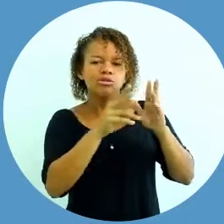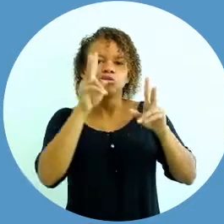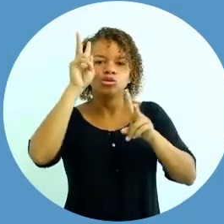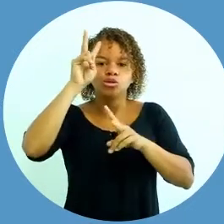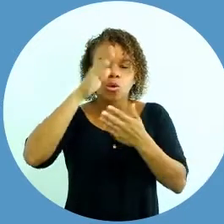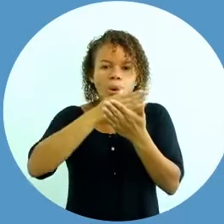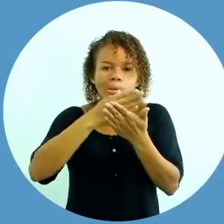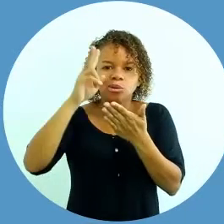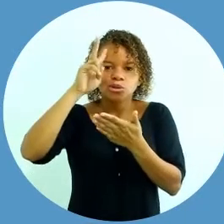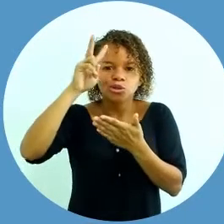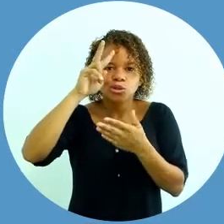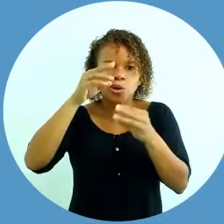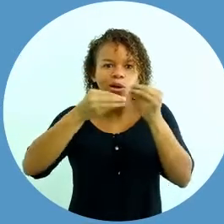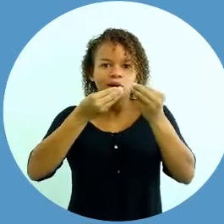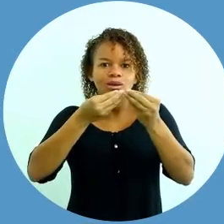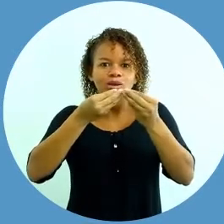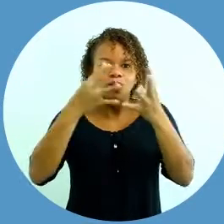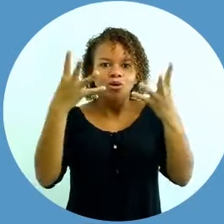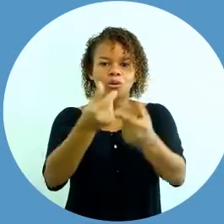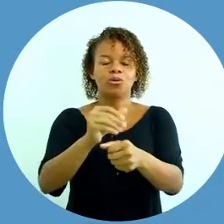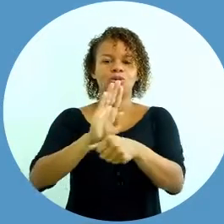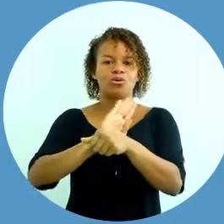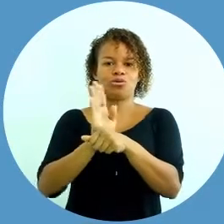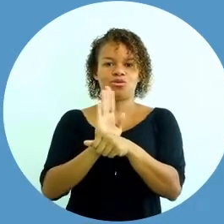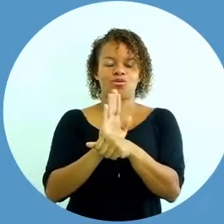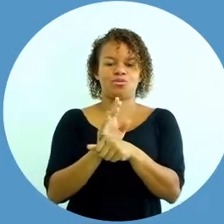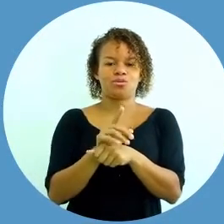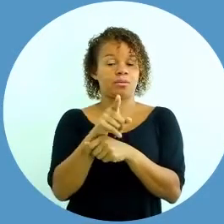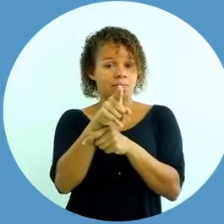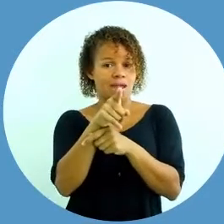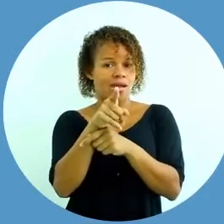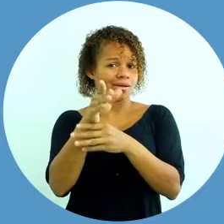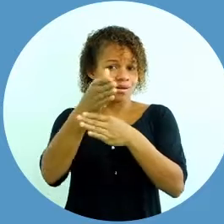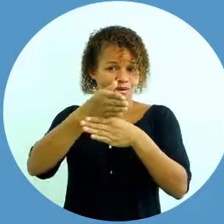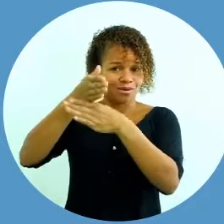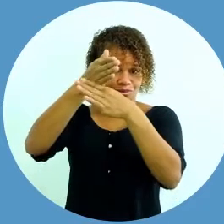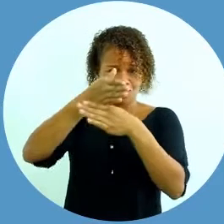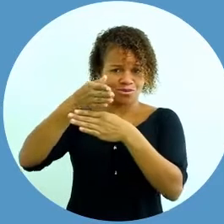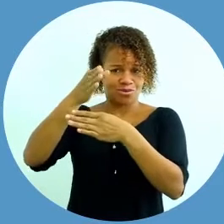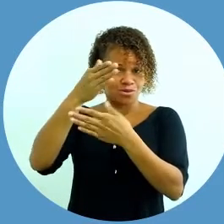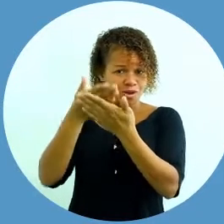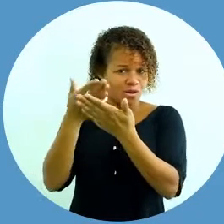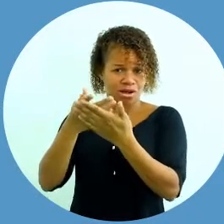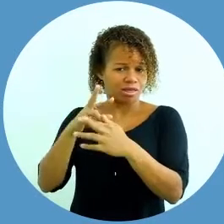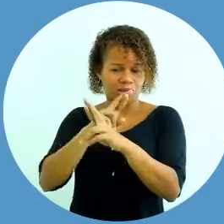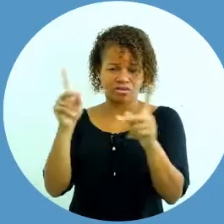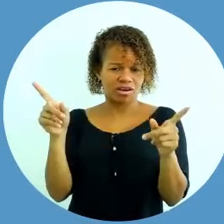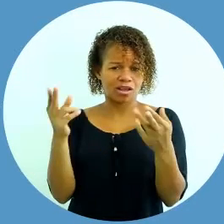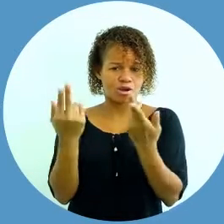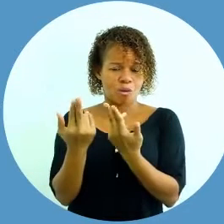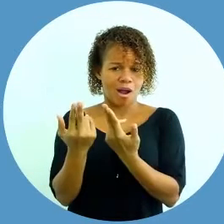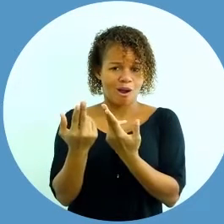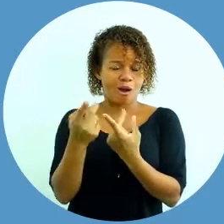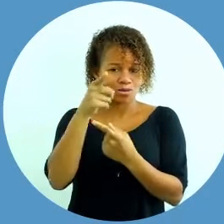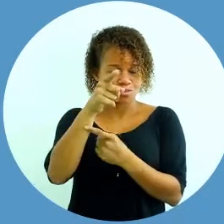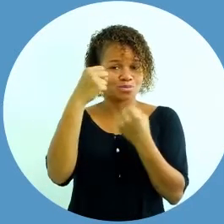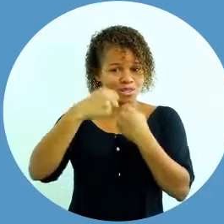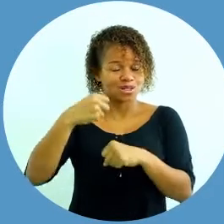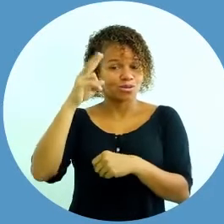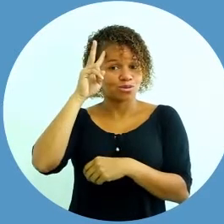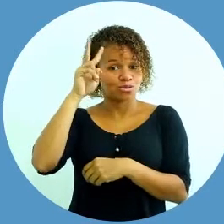da narrativa, da história do filme. A videoaula não é diferente. Você vai contar um pouco da